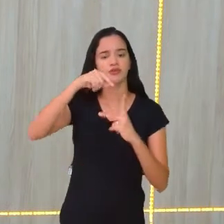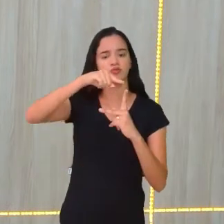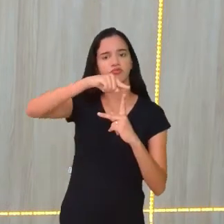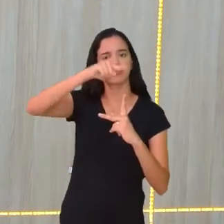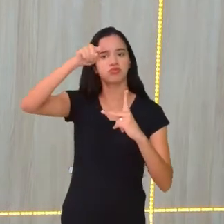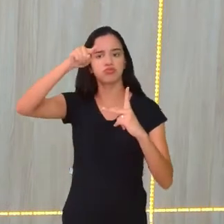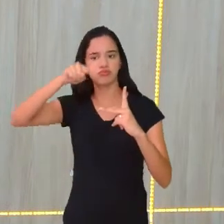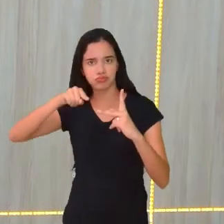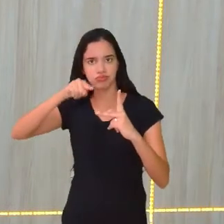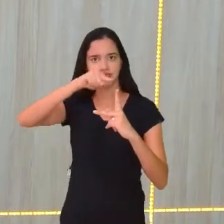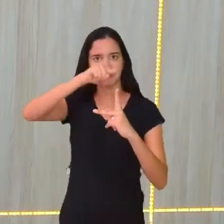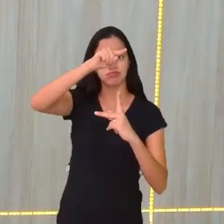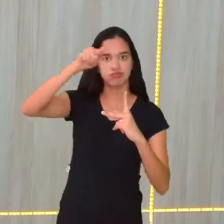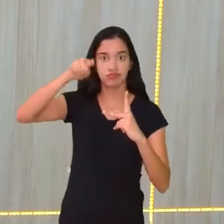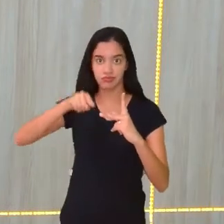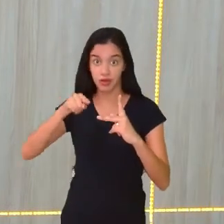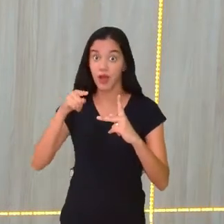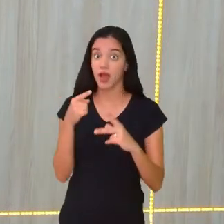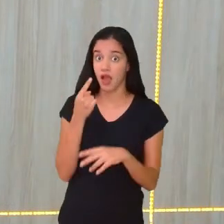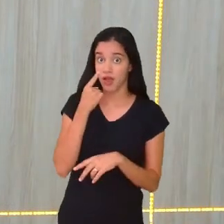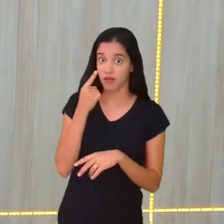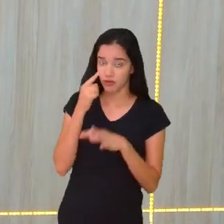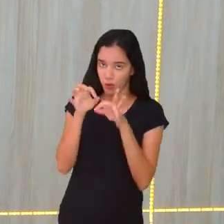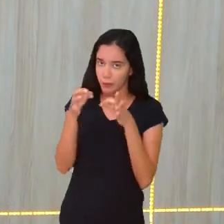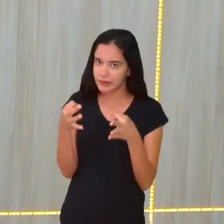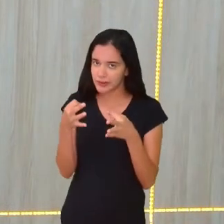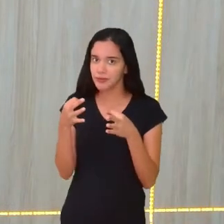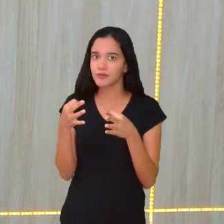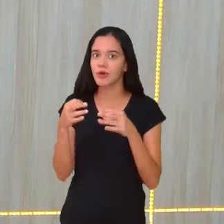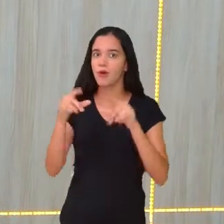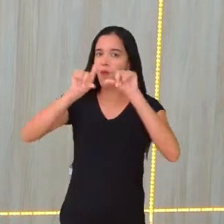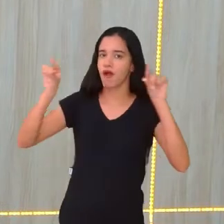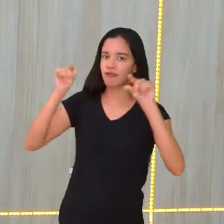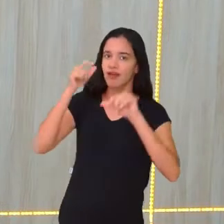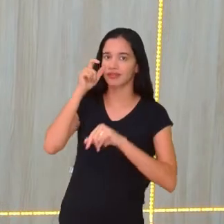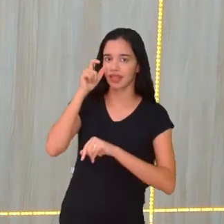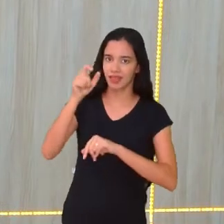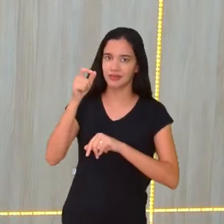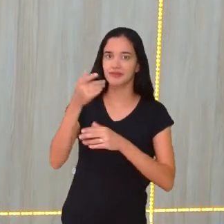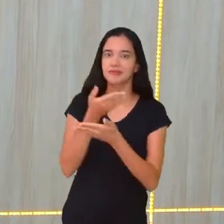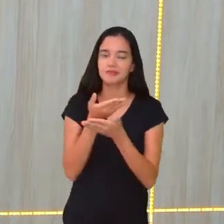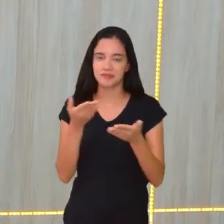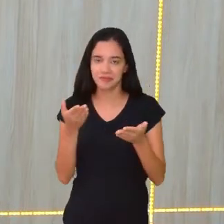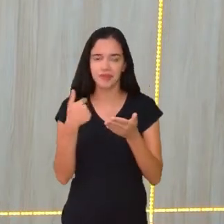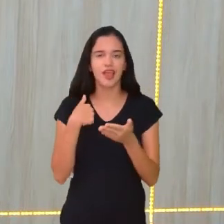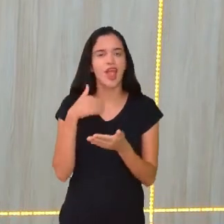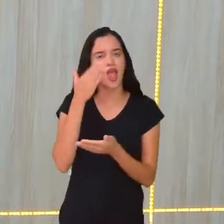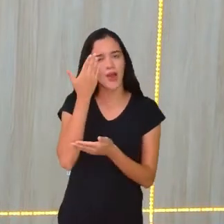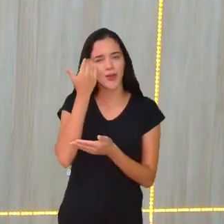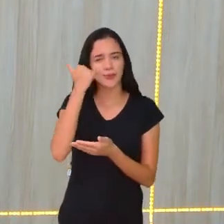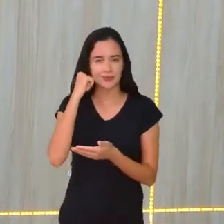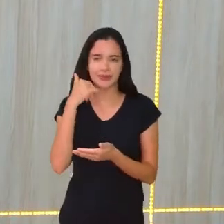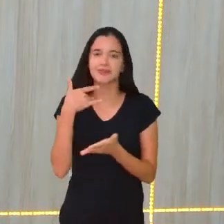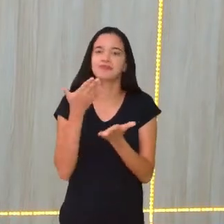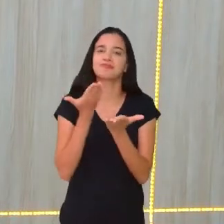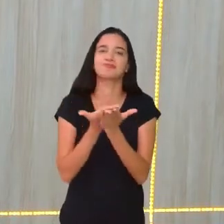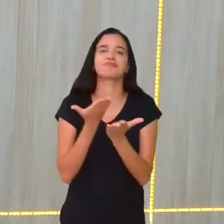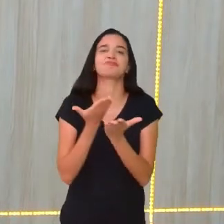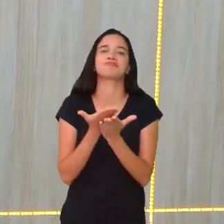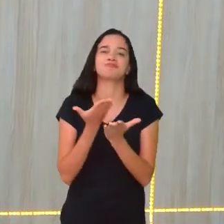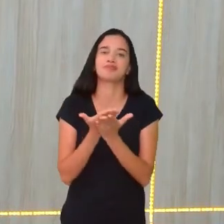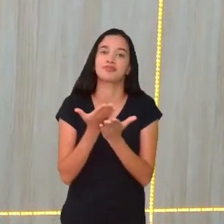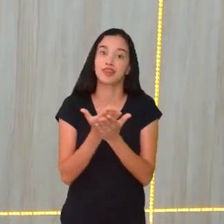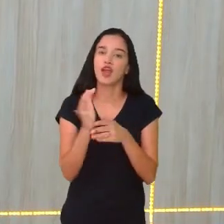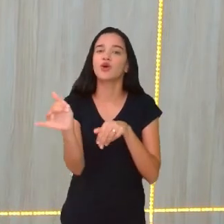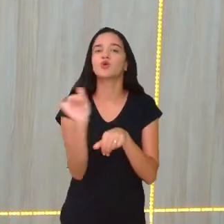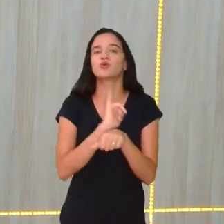vê como é simples. Olha, trouxe uma frase bem interessante para vocês. E eu sei que essa aula vai